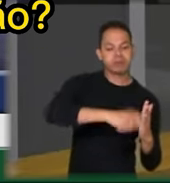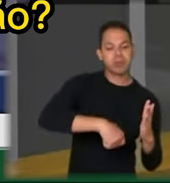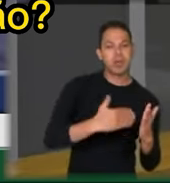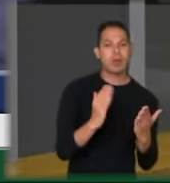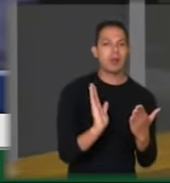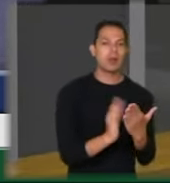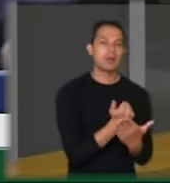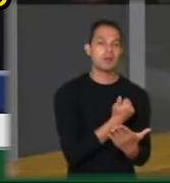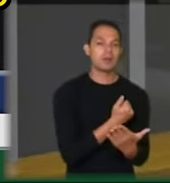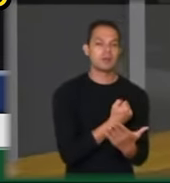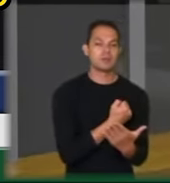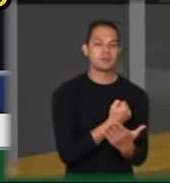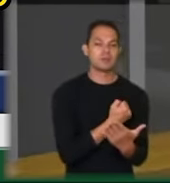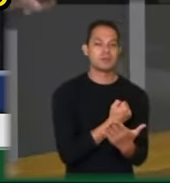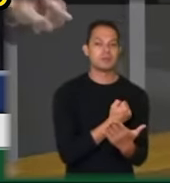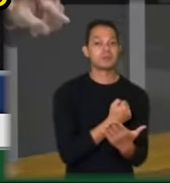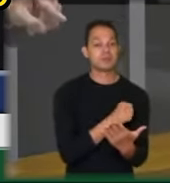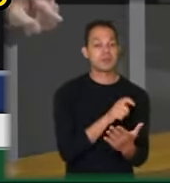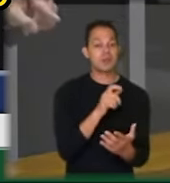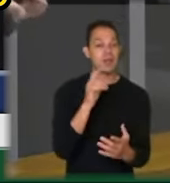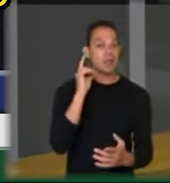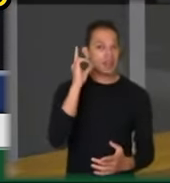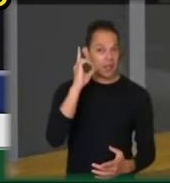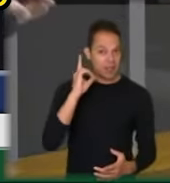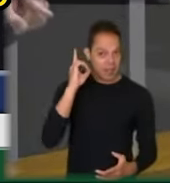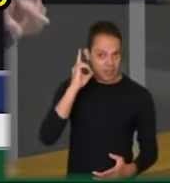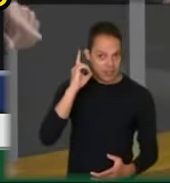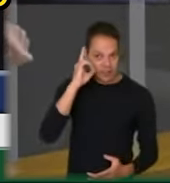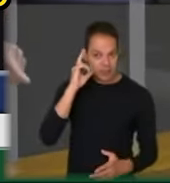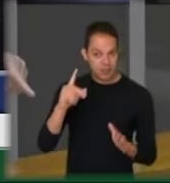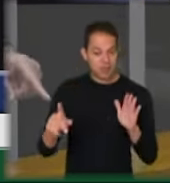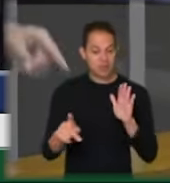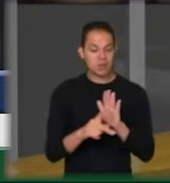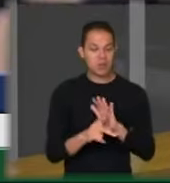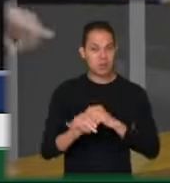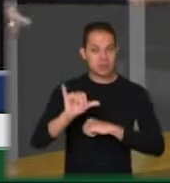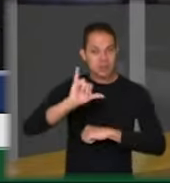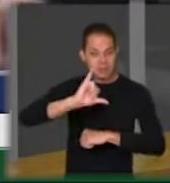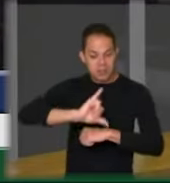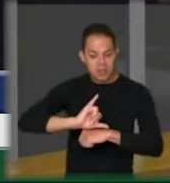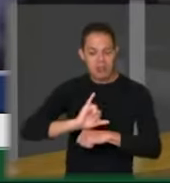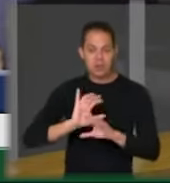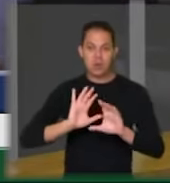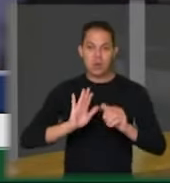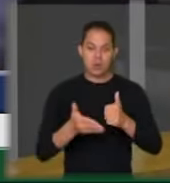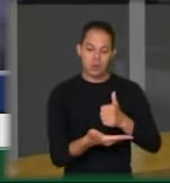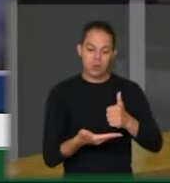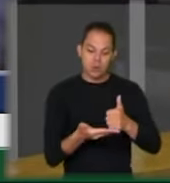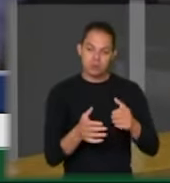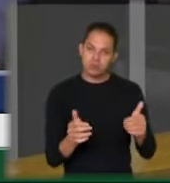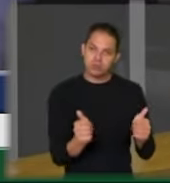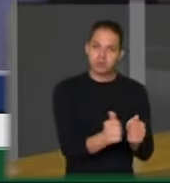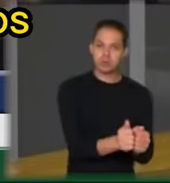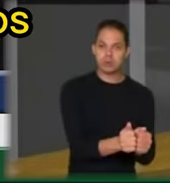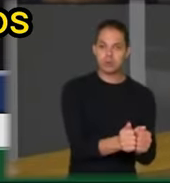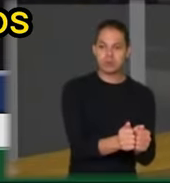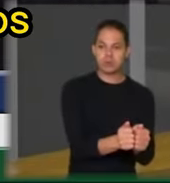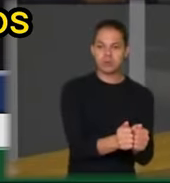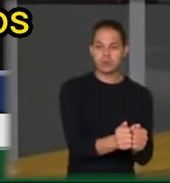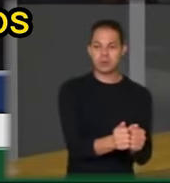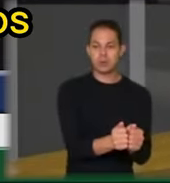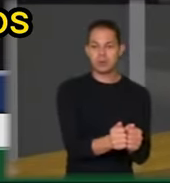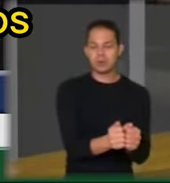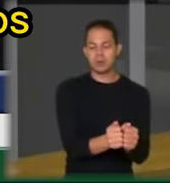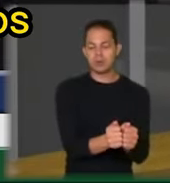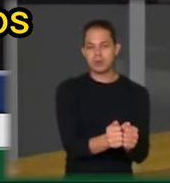escalão? São para os deputados de partidos de centro que compõem sua base. Não